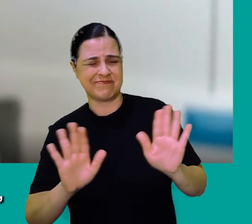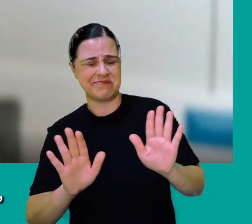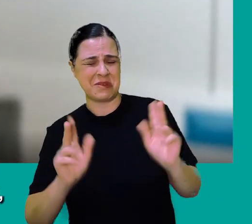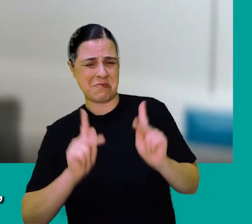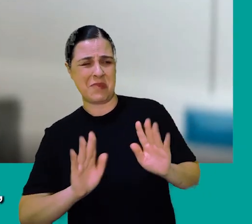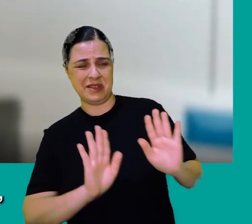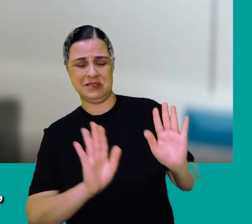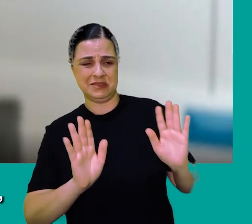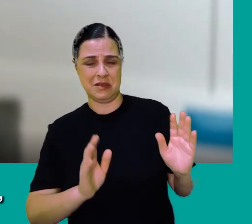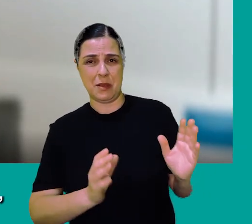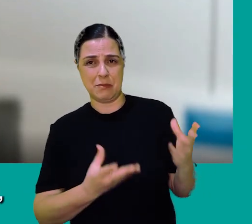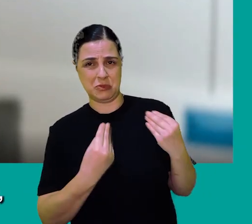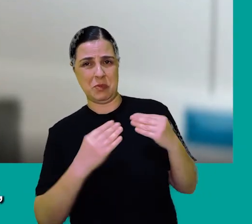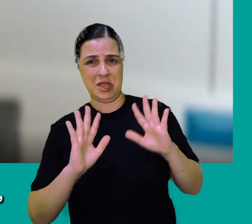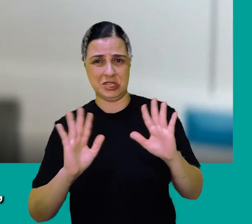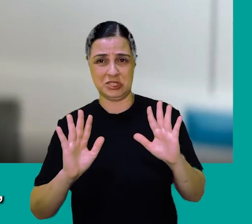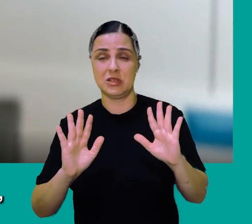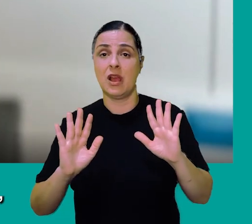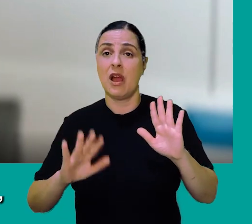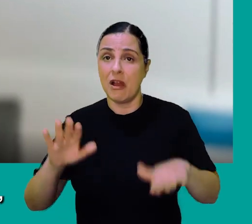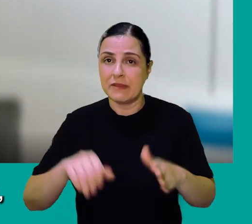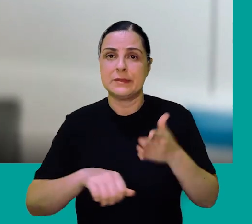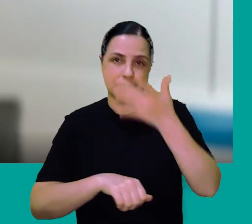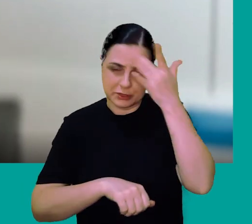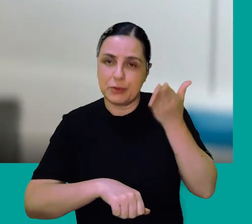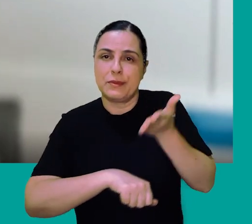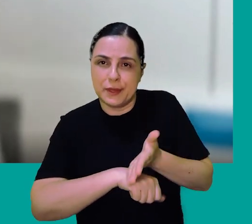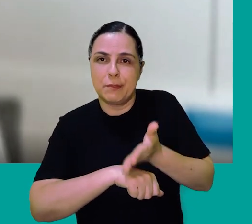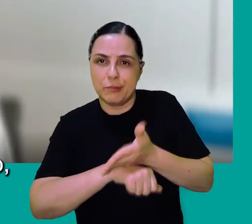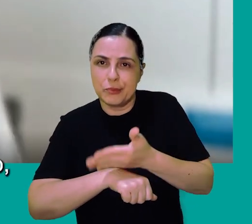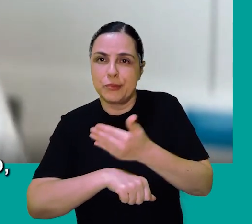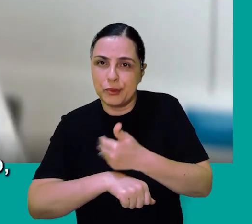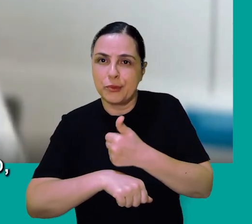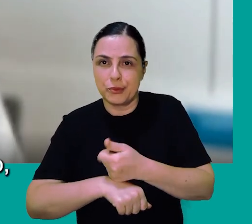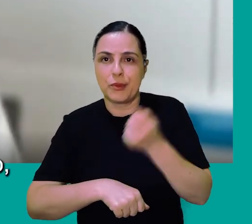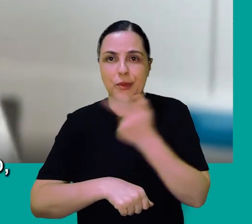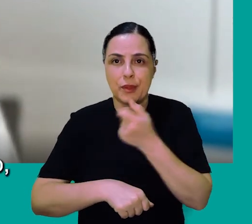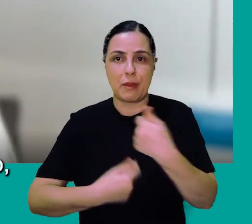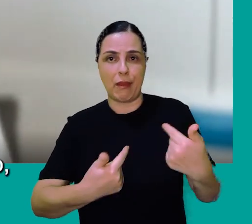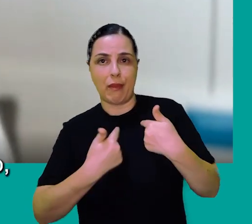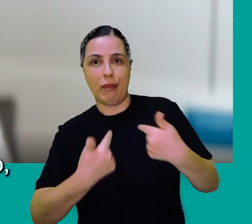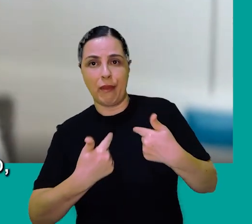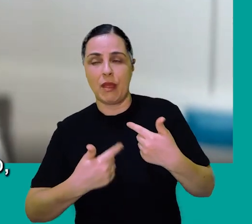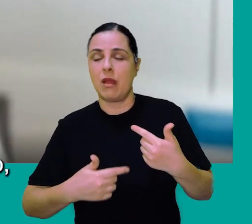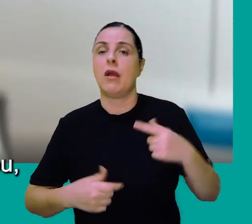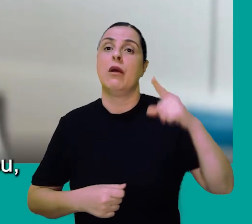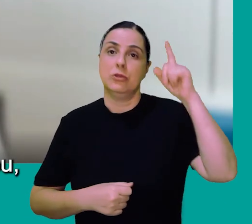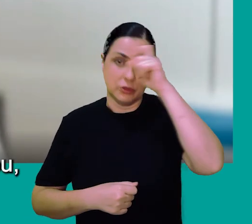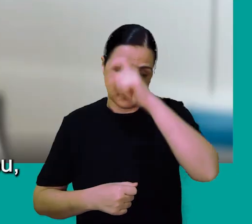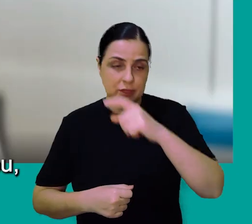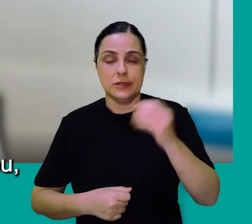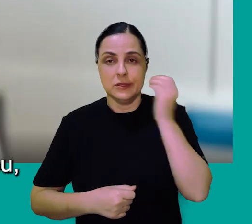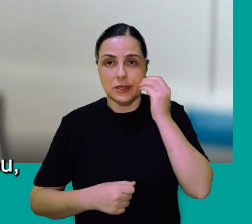assim, pessoas que enfrentam isso o tempo todo, é difícil também você ficar lutando, sabe, por